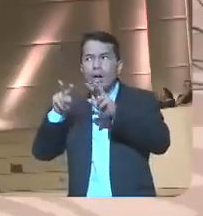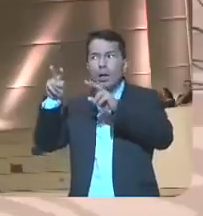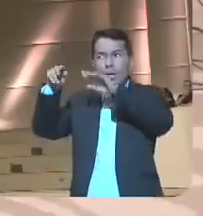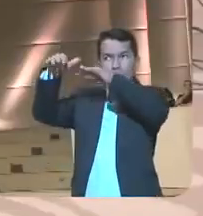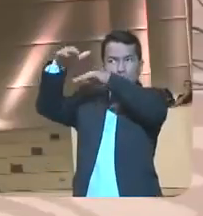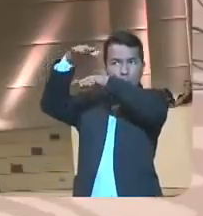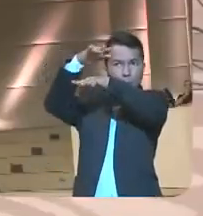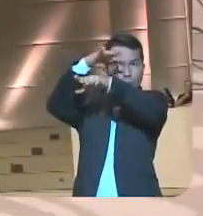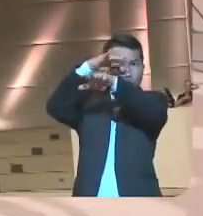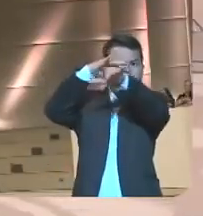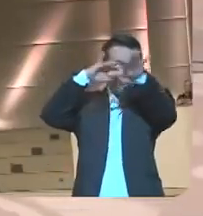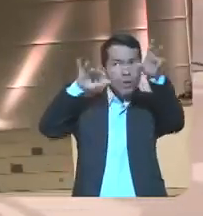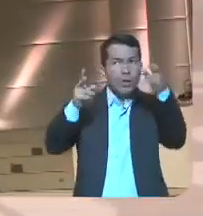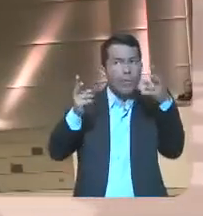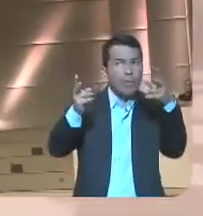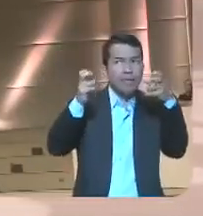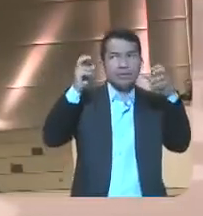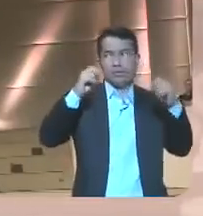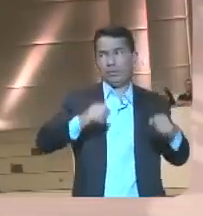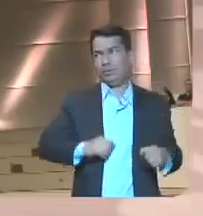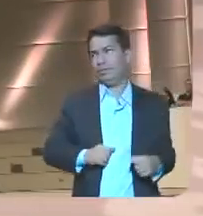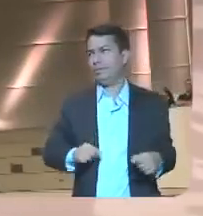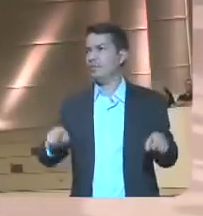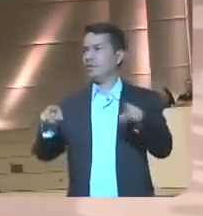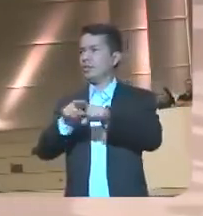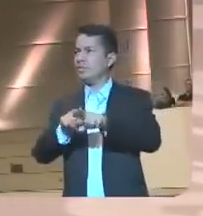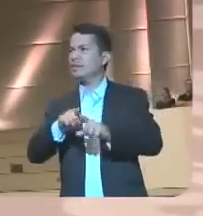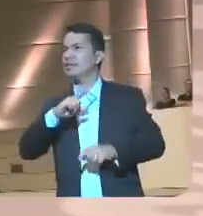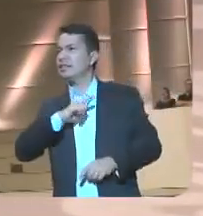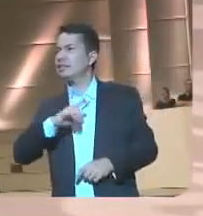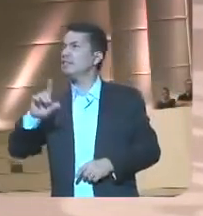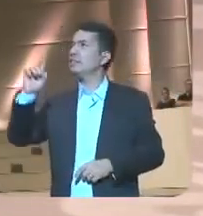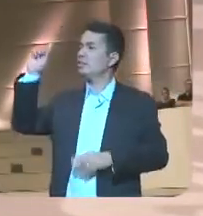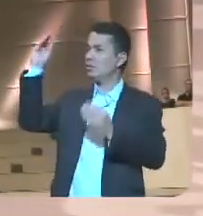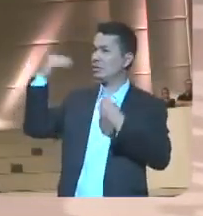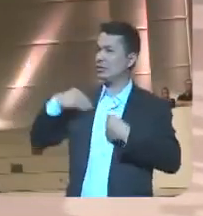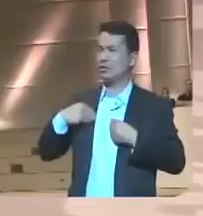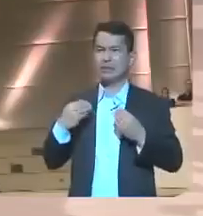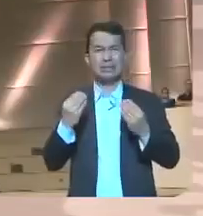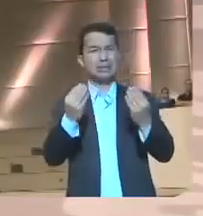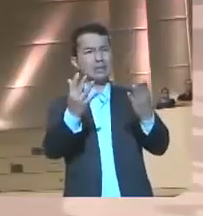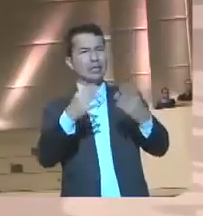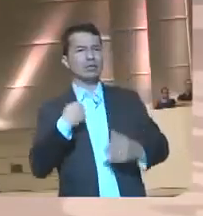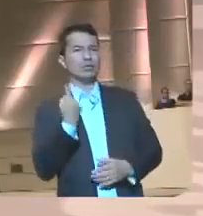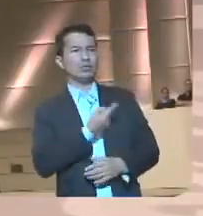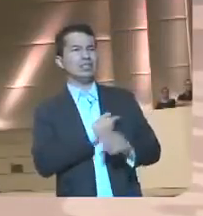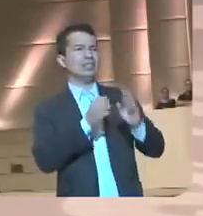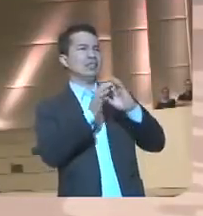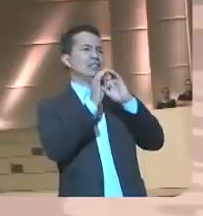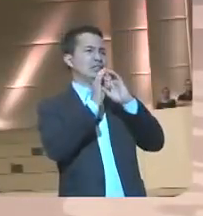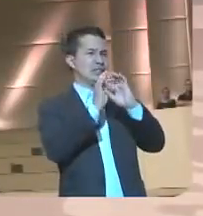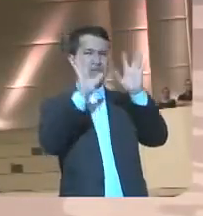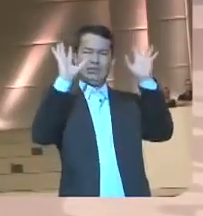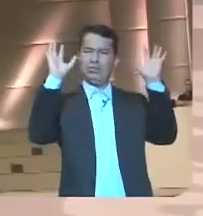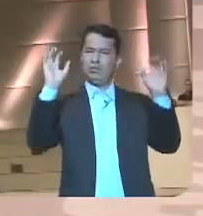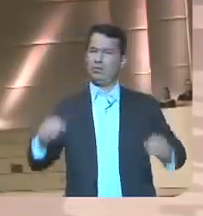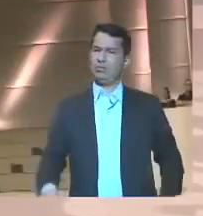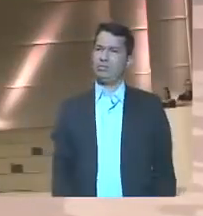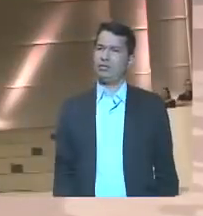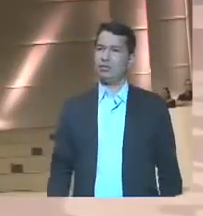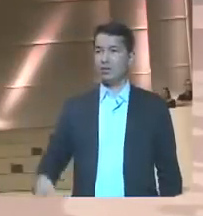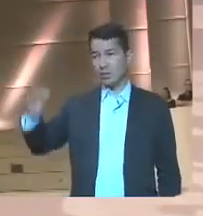e quantos livramentos vem por causa disso quanta coisa podia falar sobre a ação do